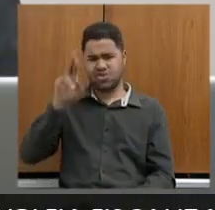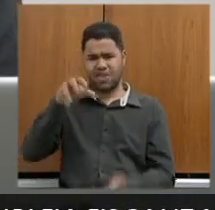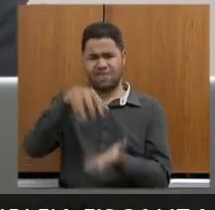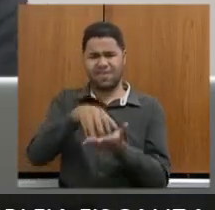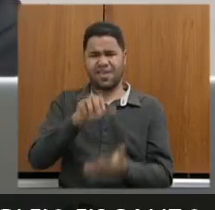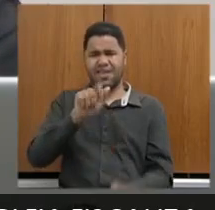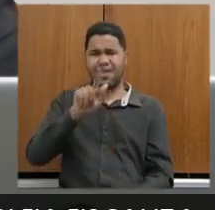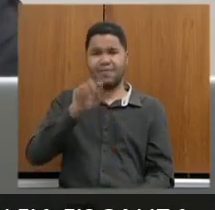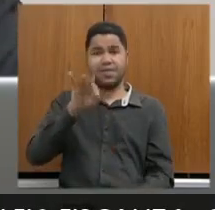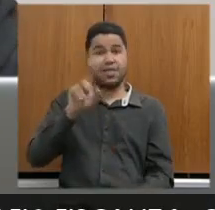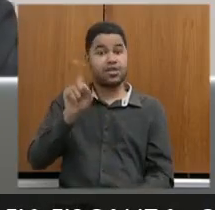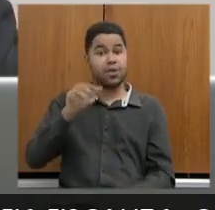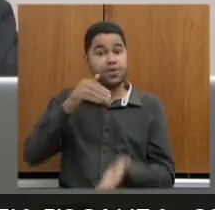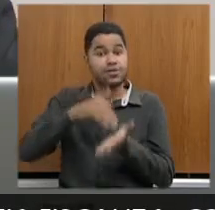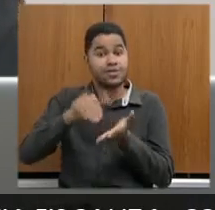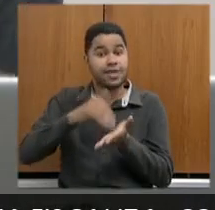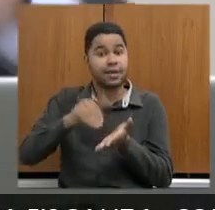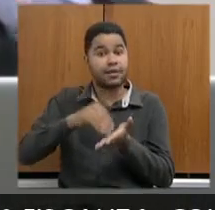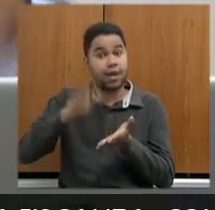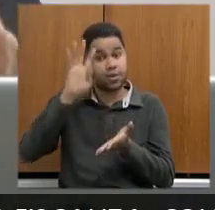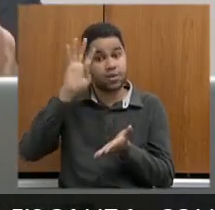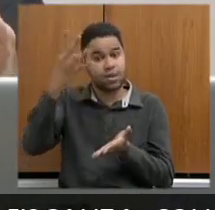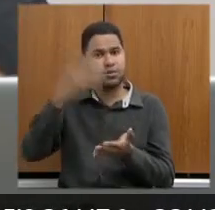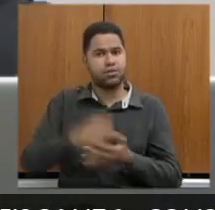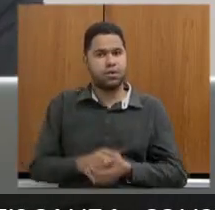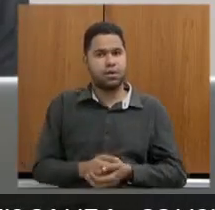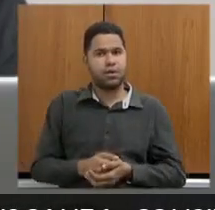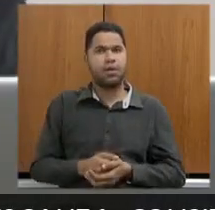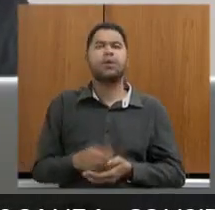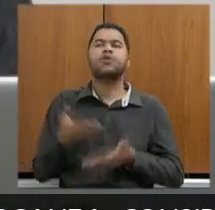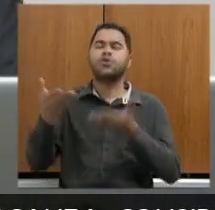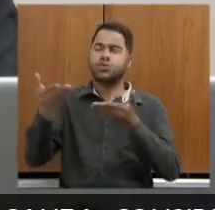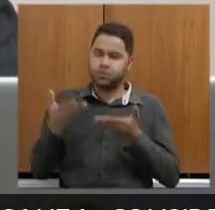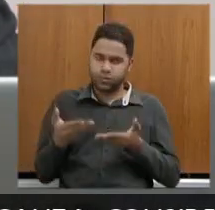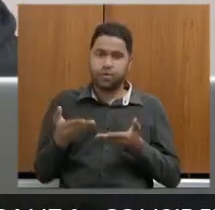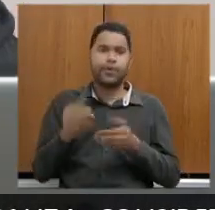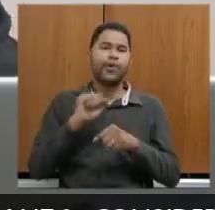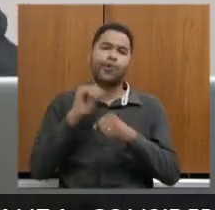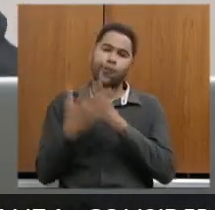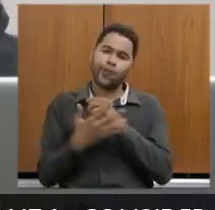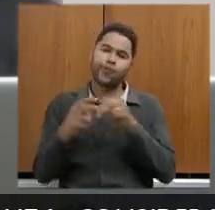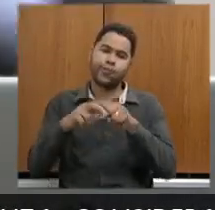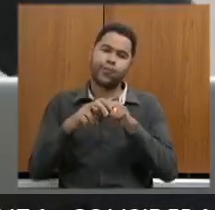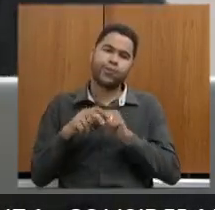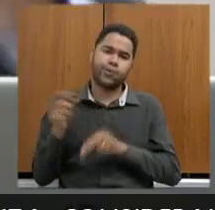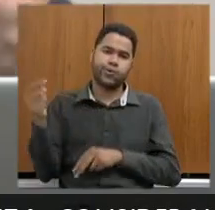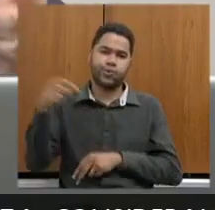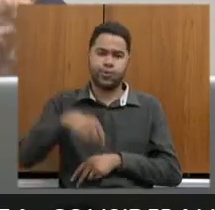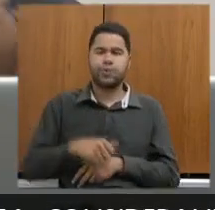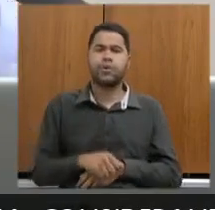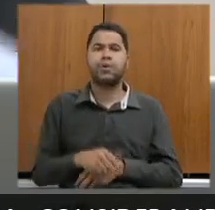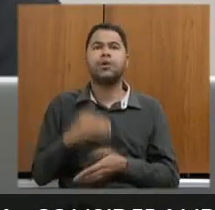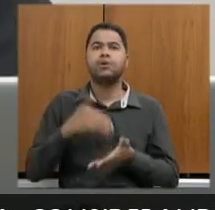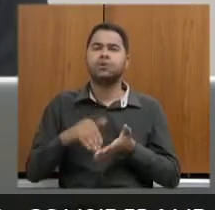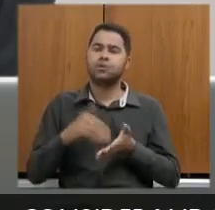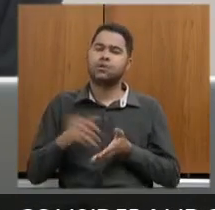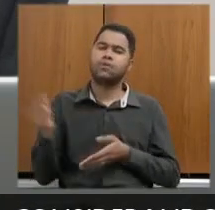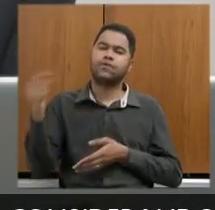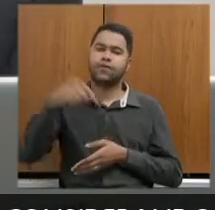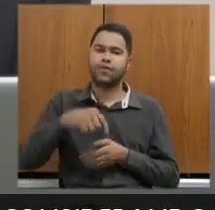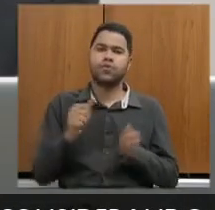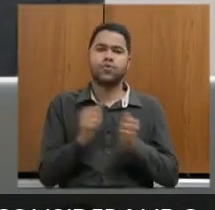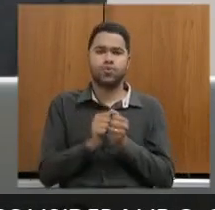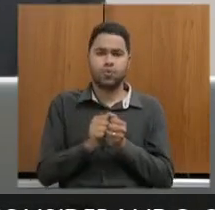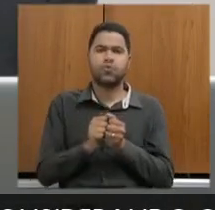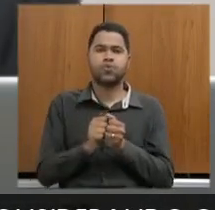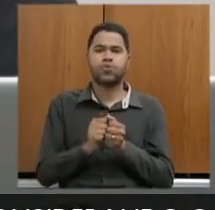não você quer coisa para o secretário decidir renovamos o convit ele tava com convite foi por isso que eu não veio o secretário veio ver com